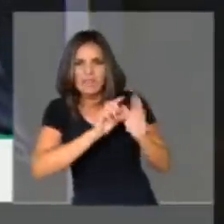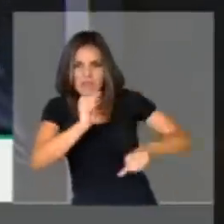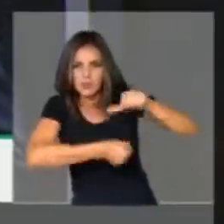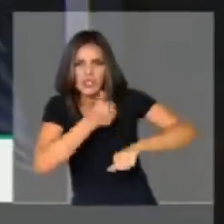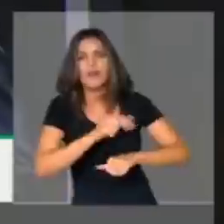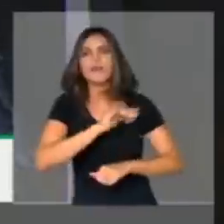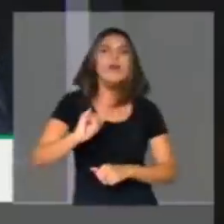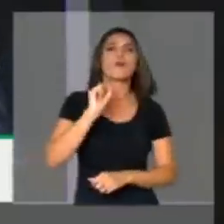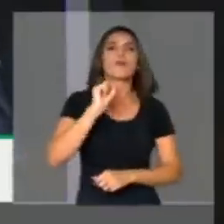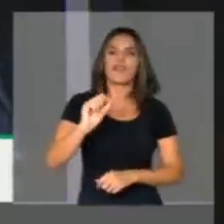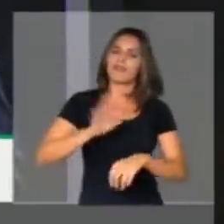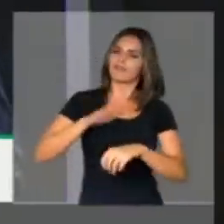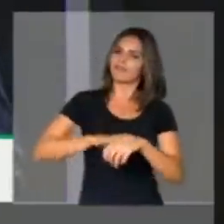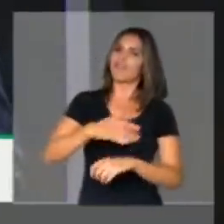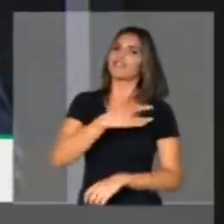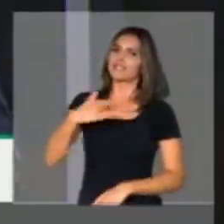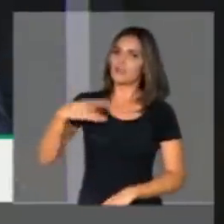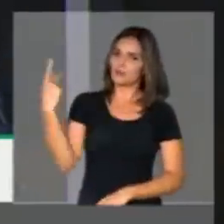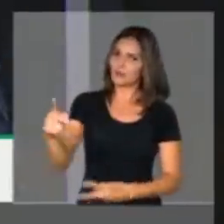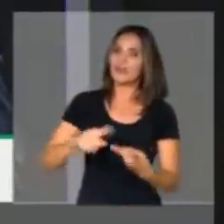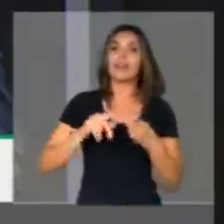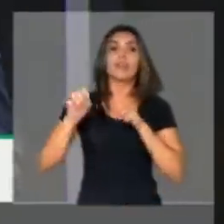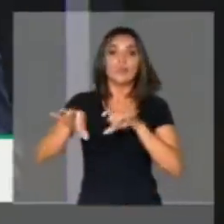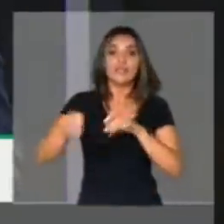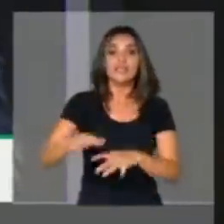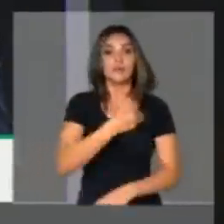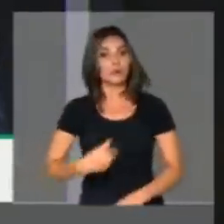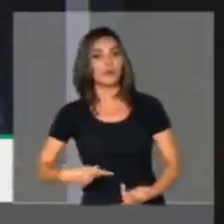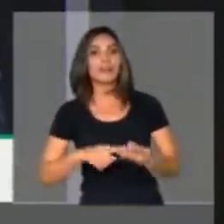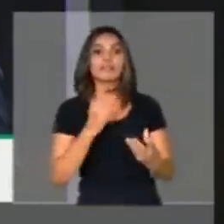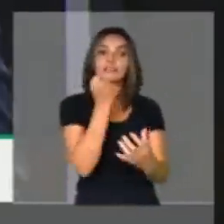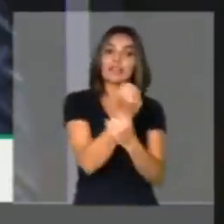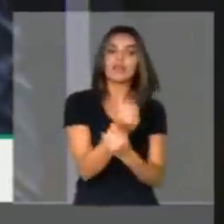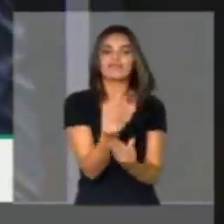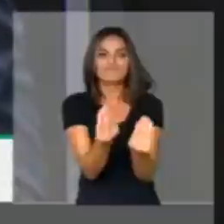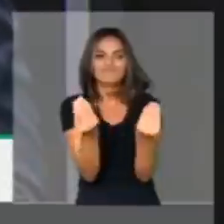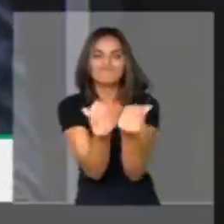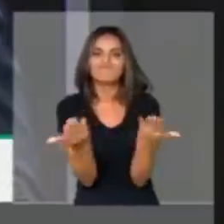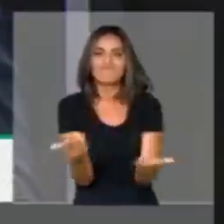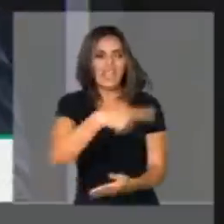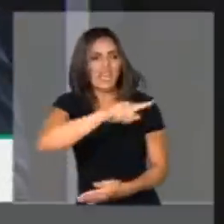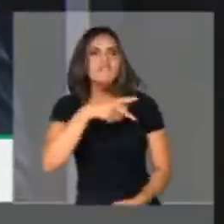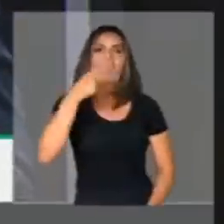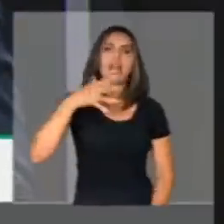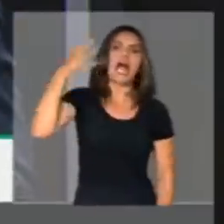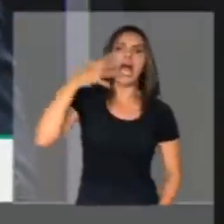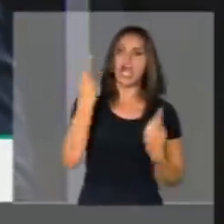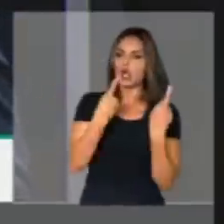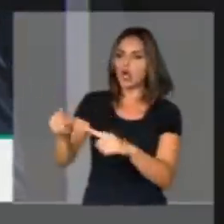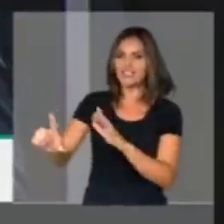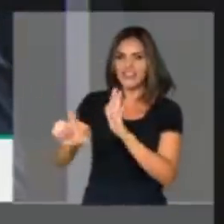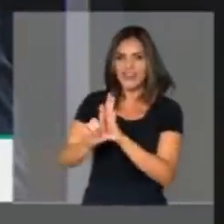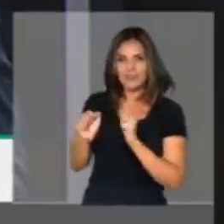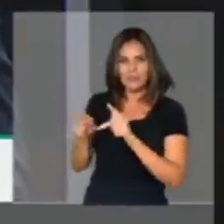financiar a sua saúde pública, a sua educação pública e a sua segurança pública. Esses que discursam contra não